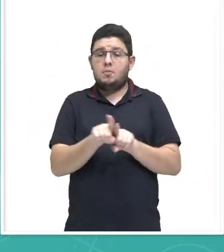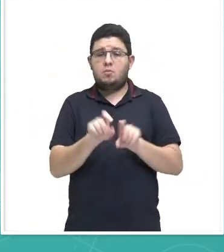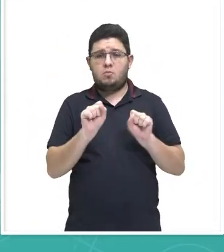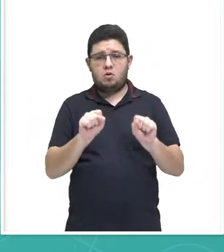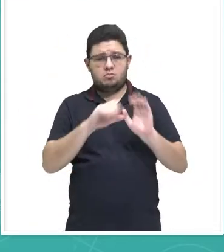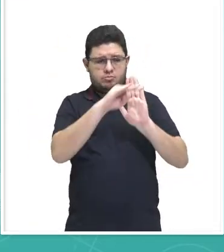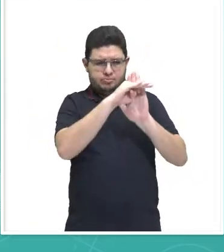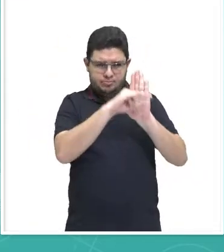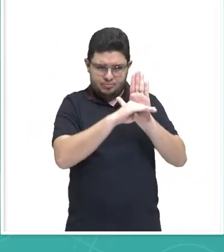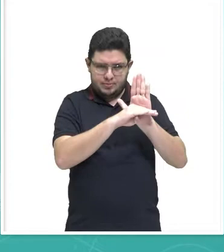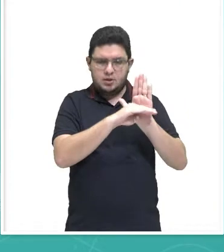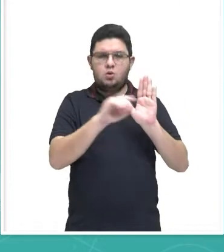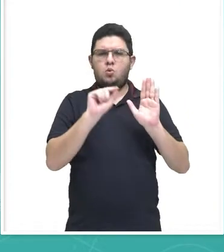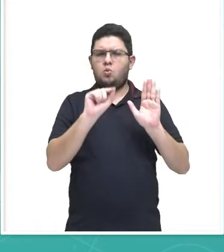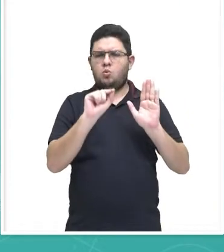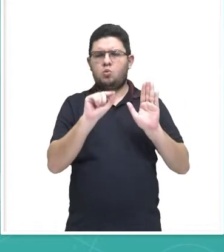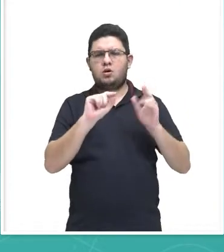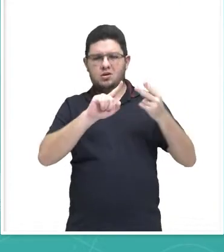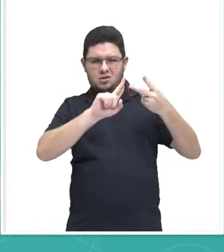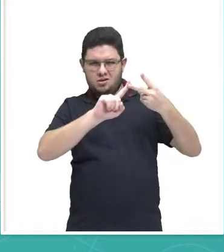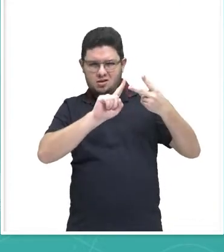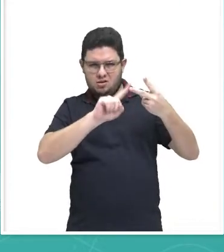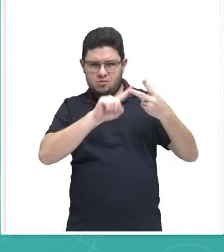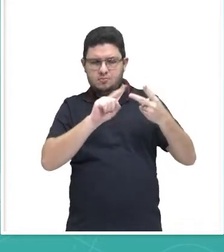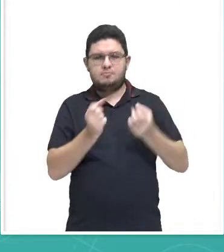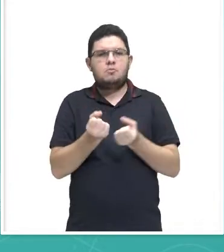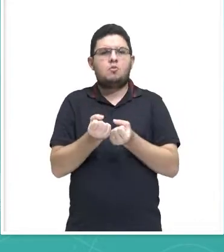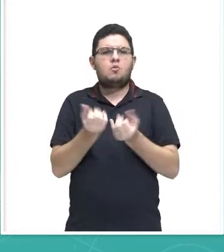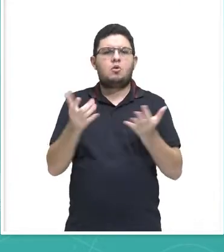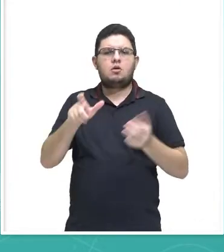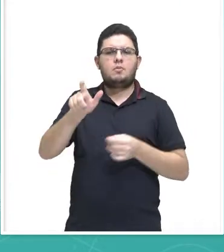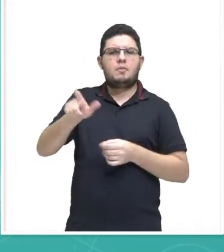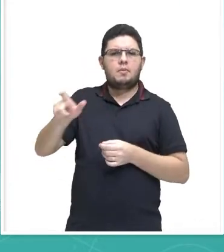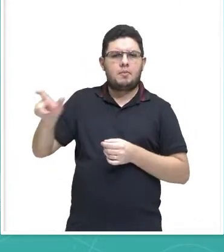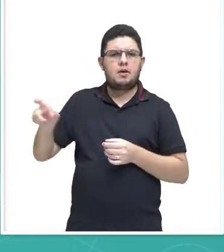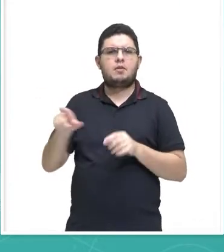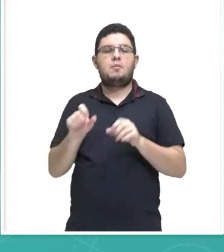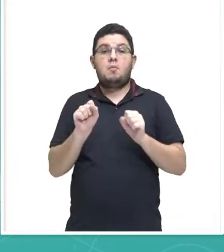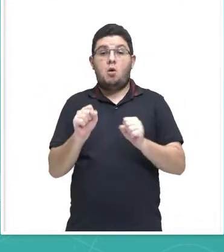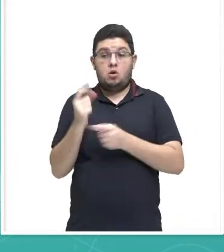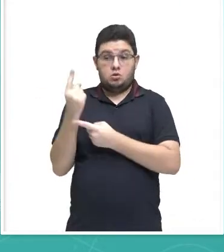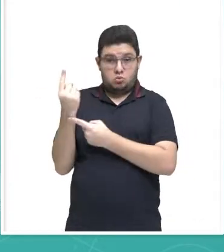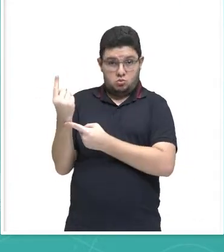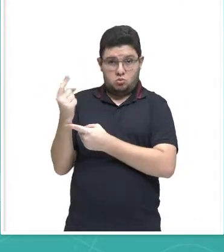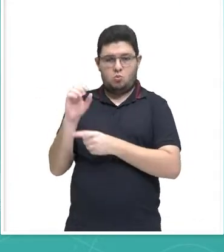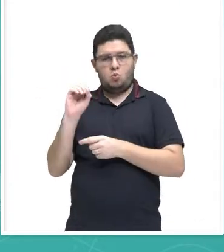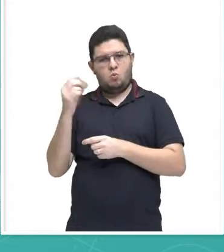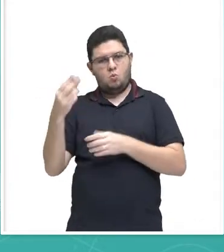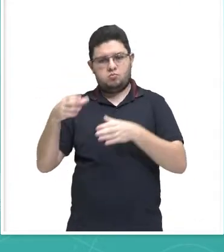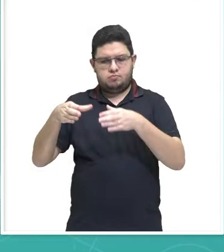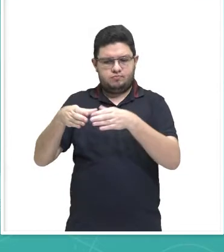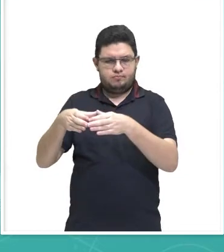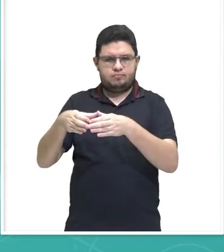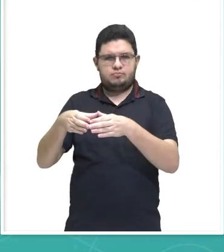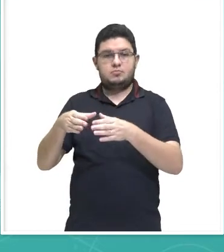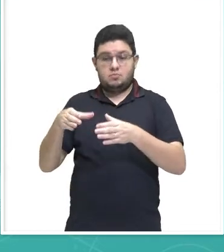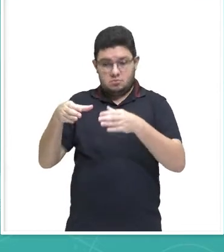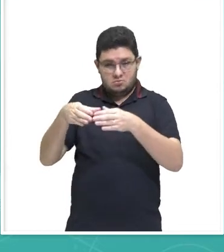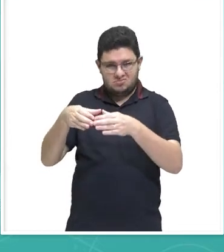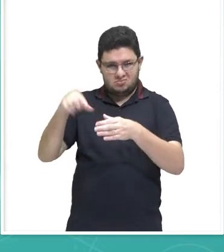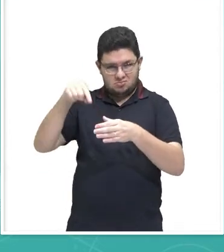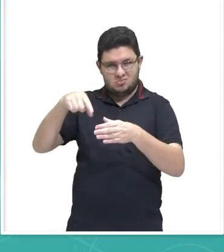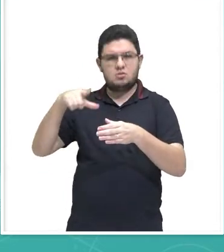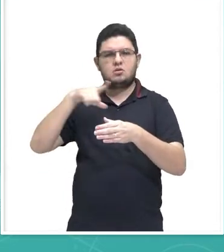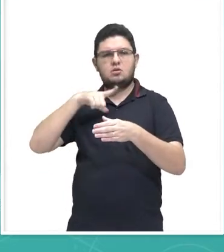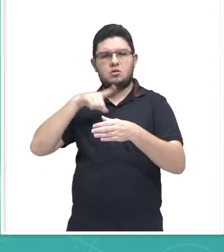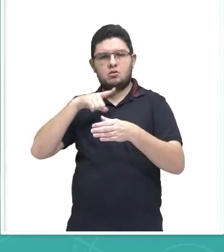pode ser individual ou coletivo, ou seja, no coletivo a gente tem um grupo de pessoas ali, né, correndo